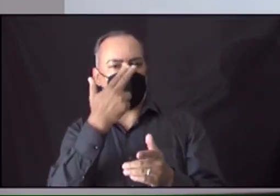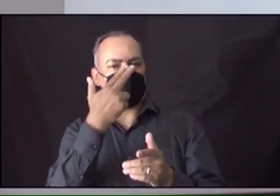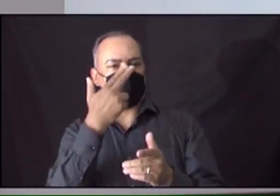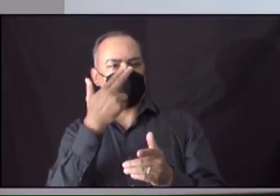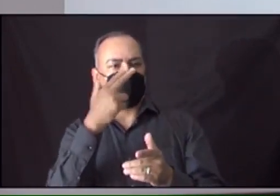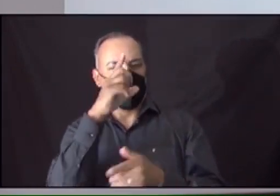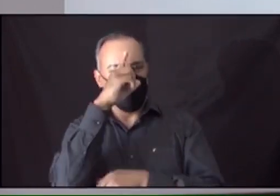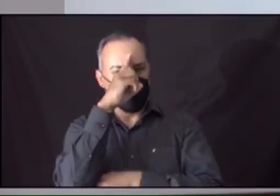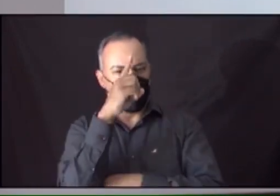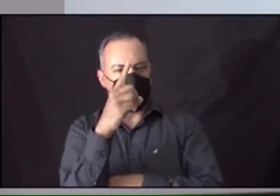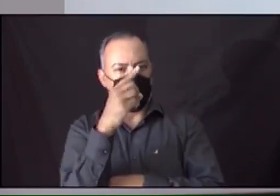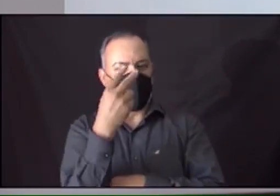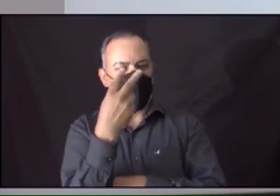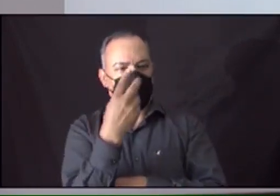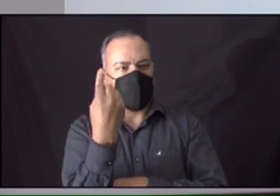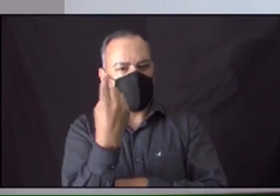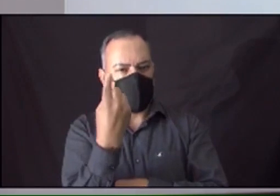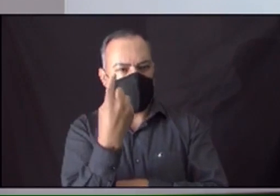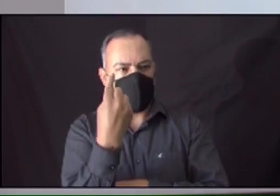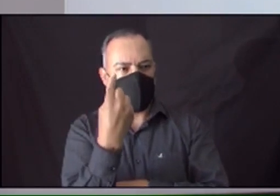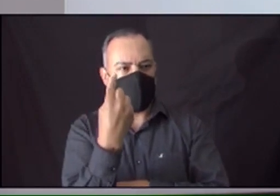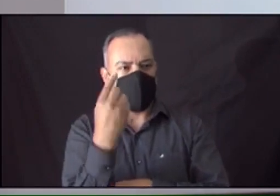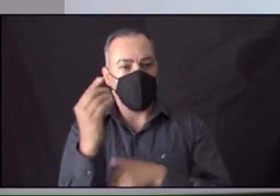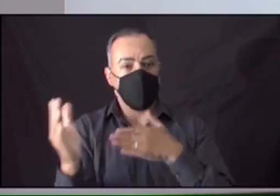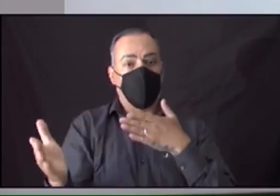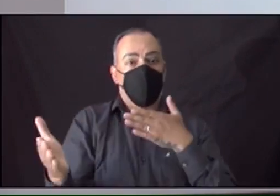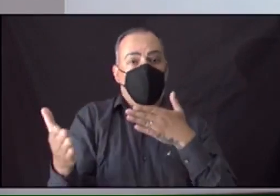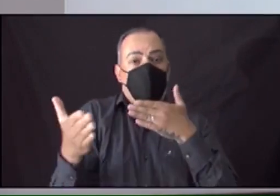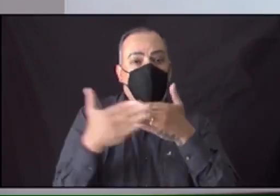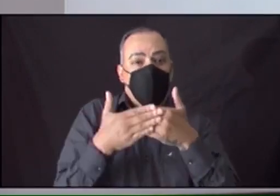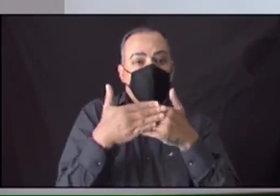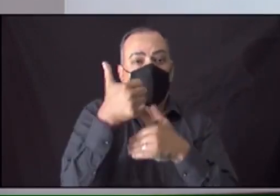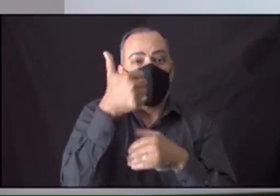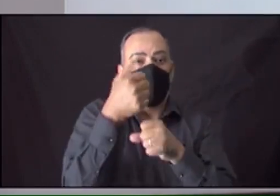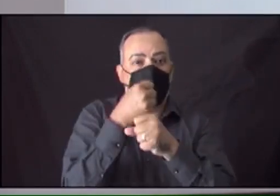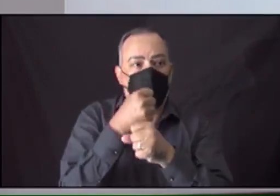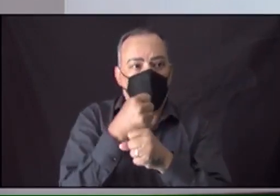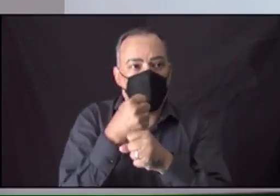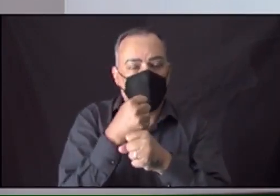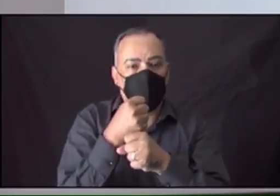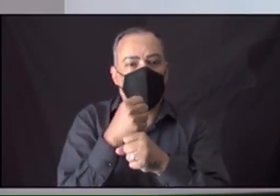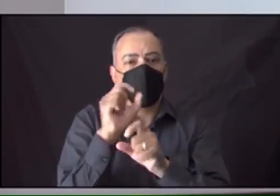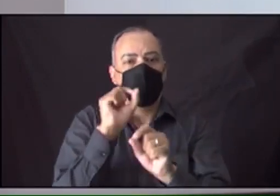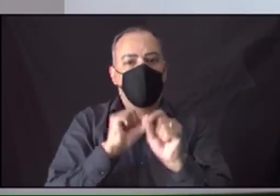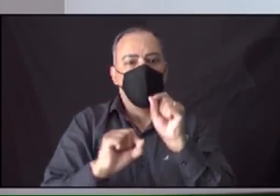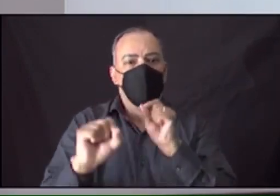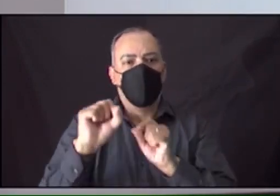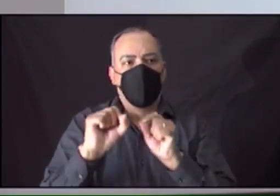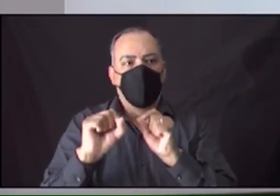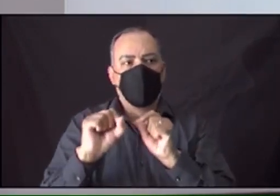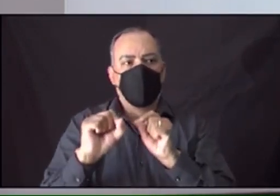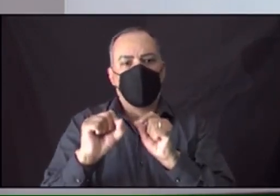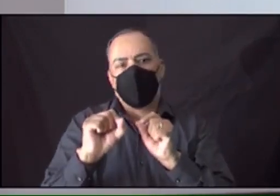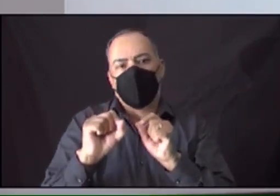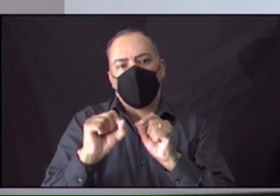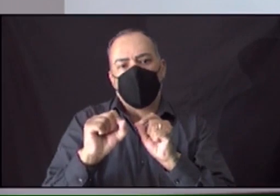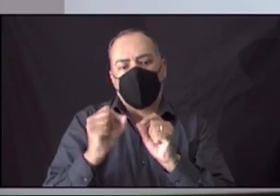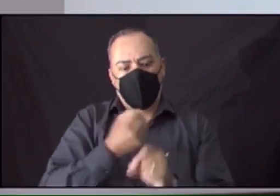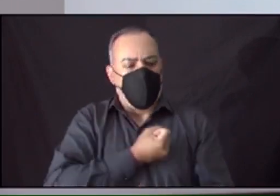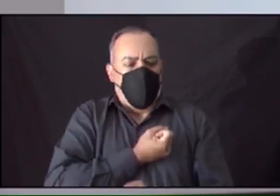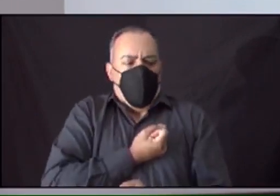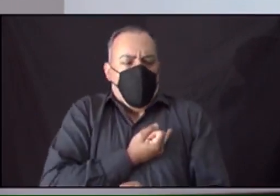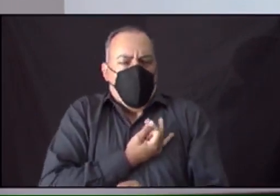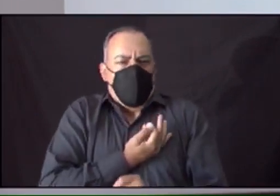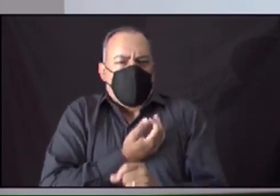dia 21, nós fechamos um ano que ele vem, nem vamos falar de